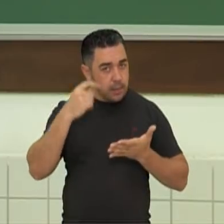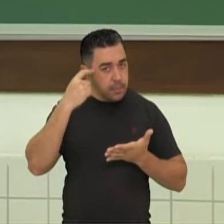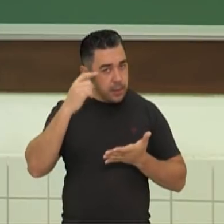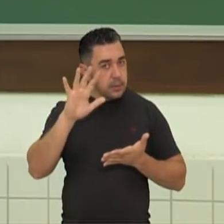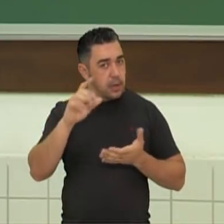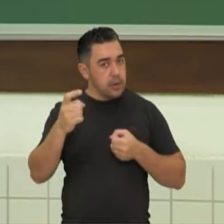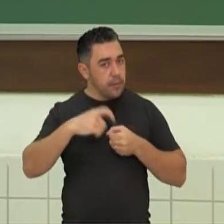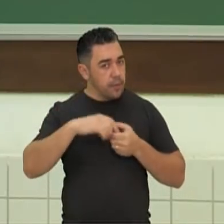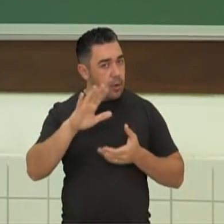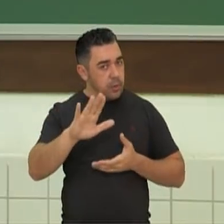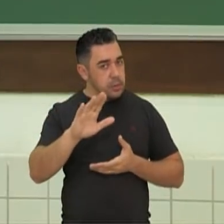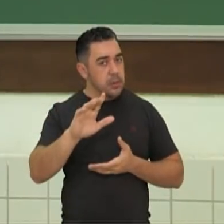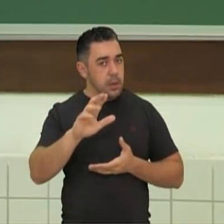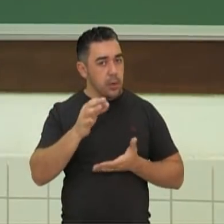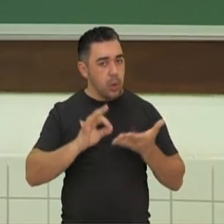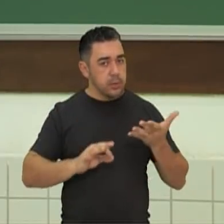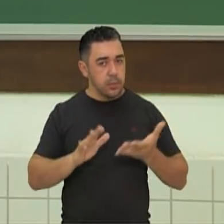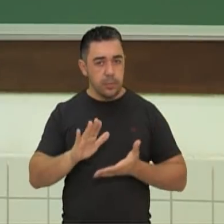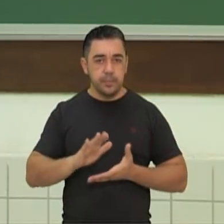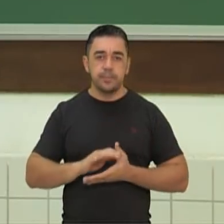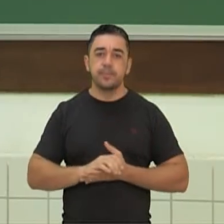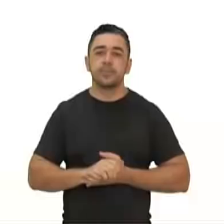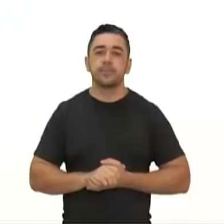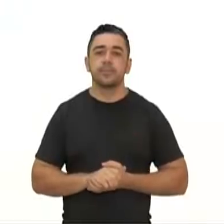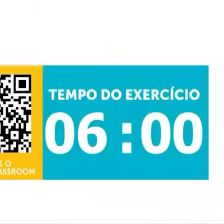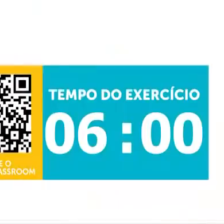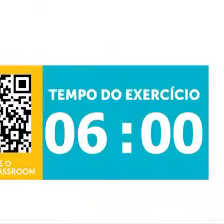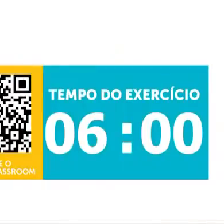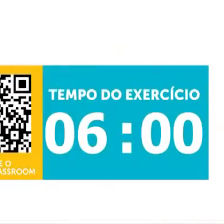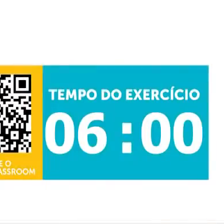nós já voltamos para fazer a correção, tá bom?